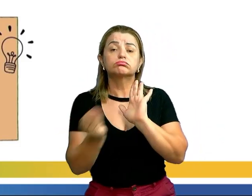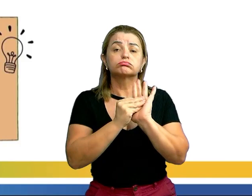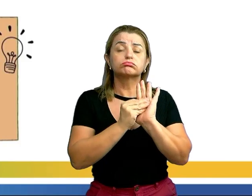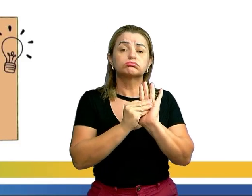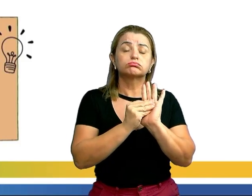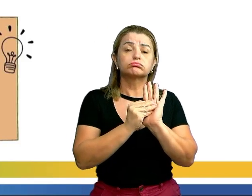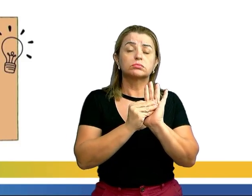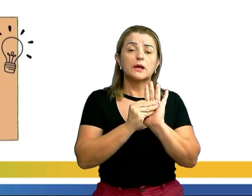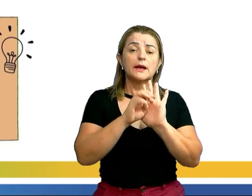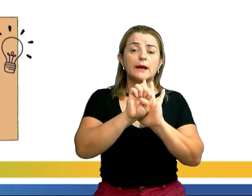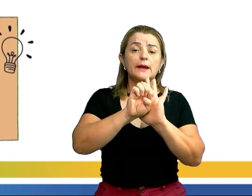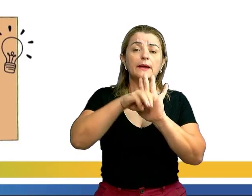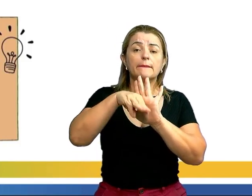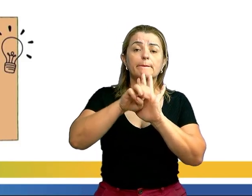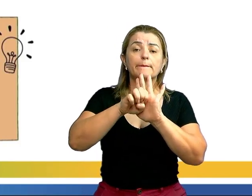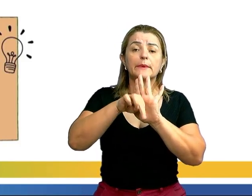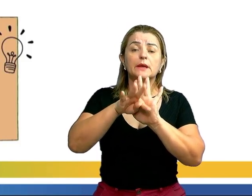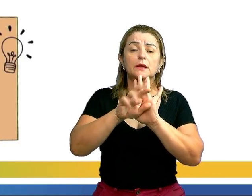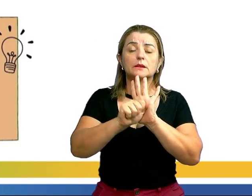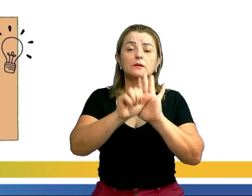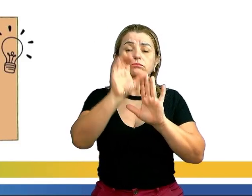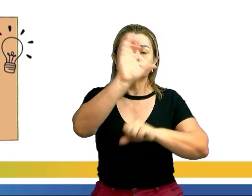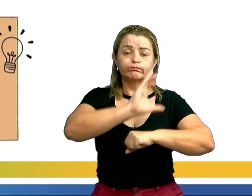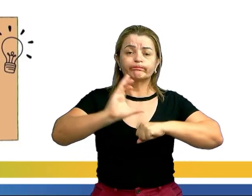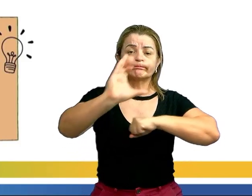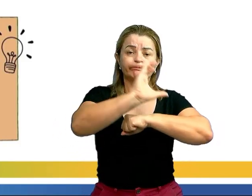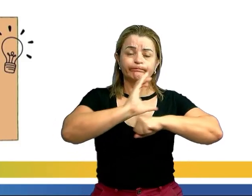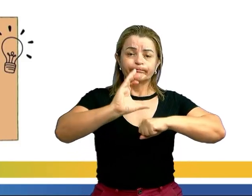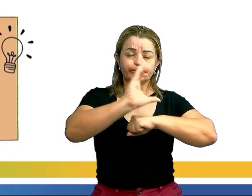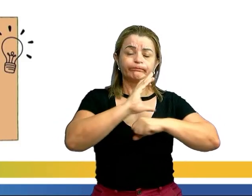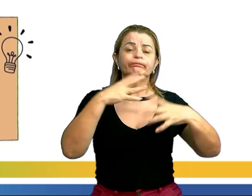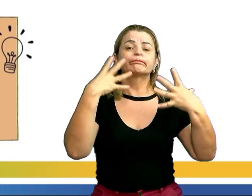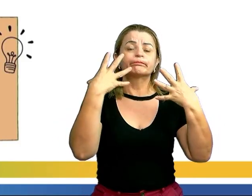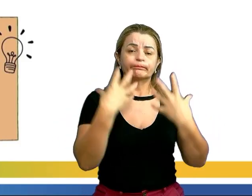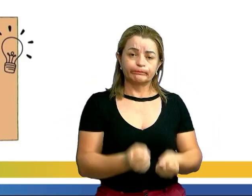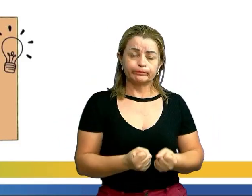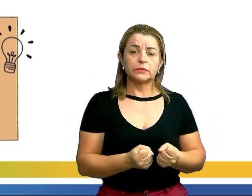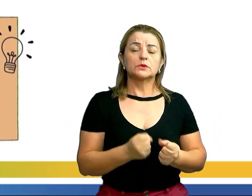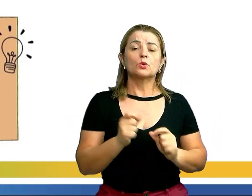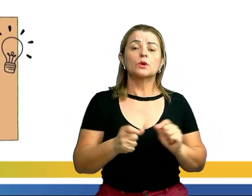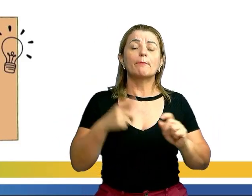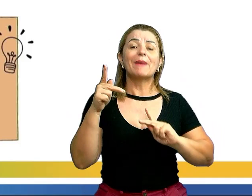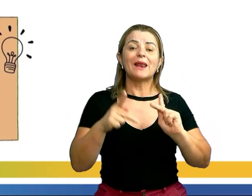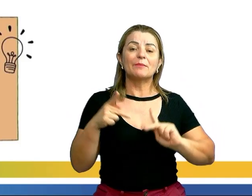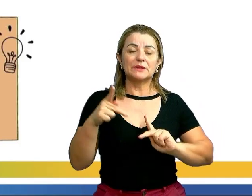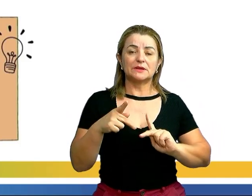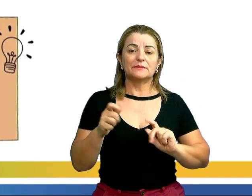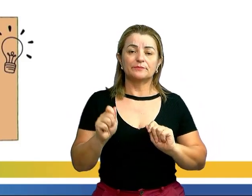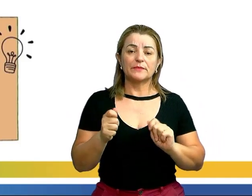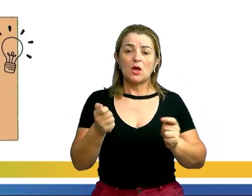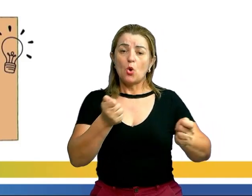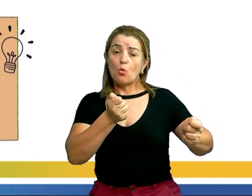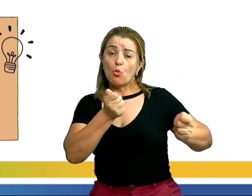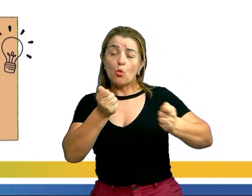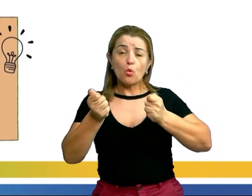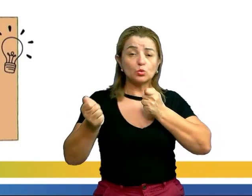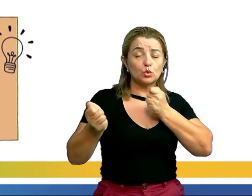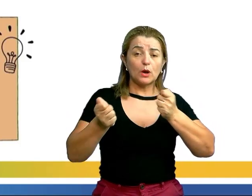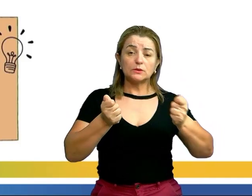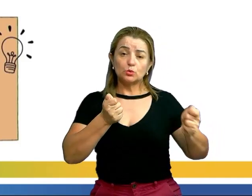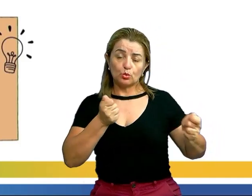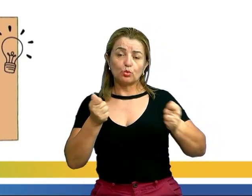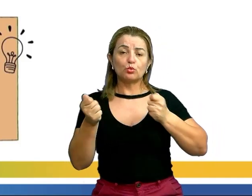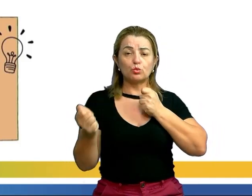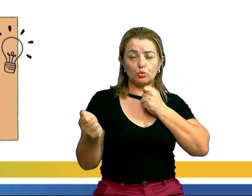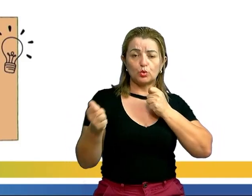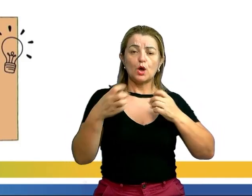ele possa assumir, né, estabelecendo o parlamentarismo no Brasil, para que ele possa ter, né, um controlador, um ali